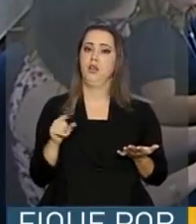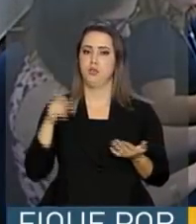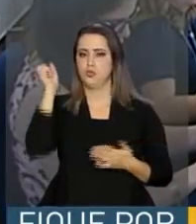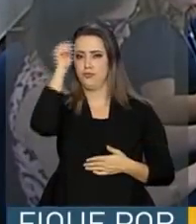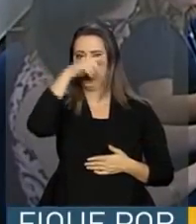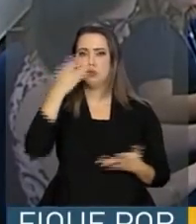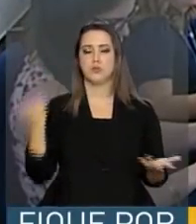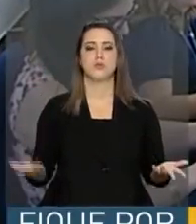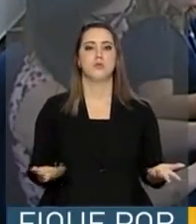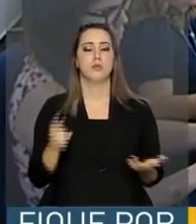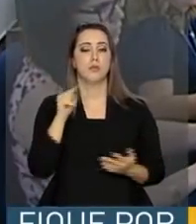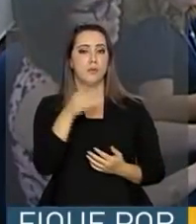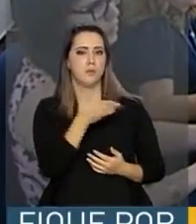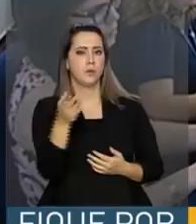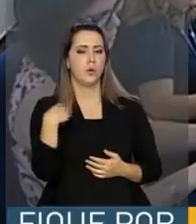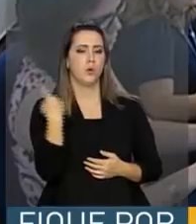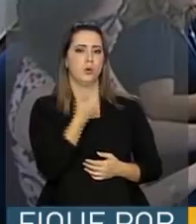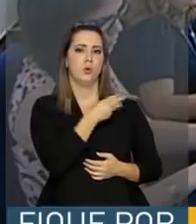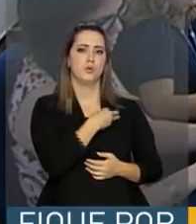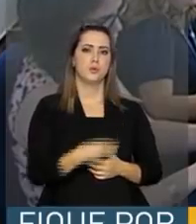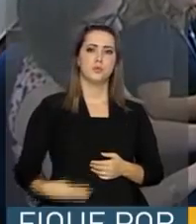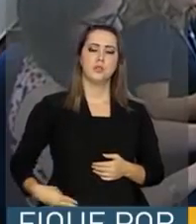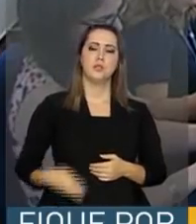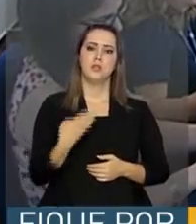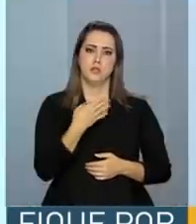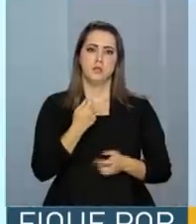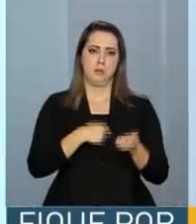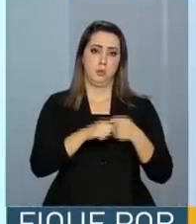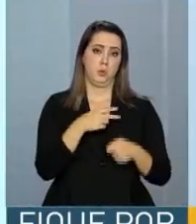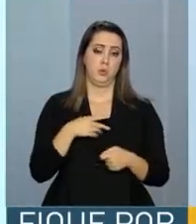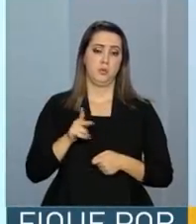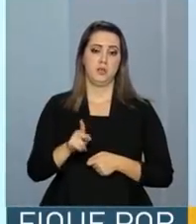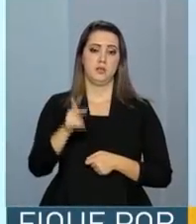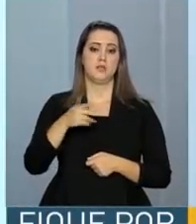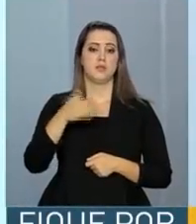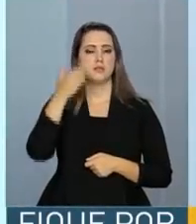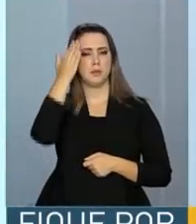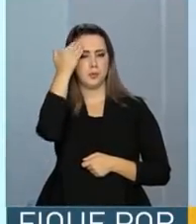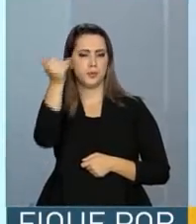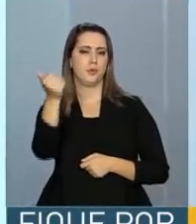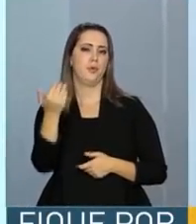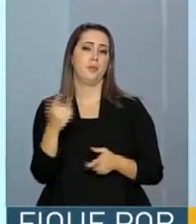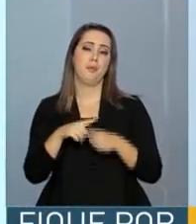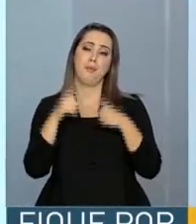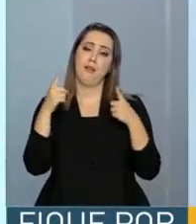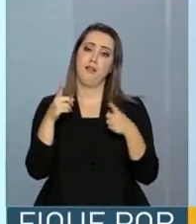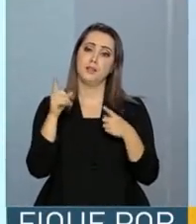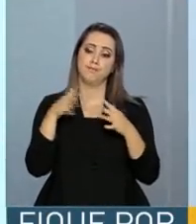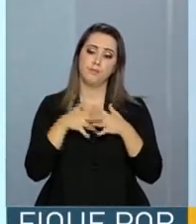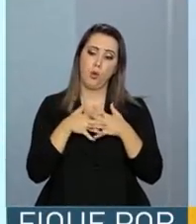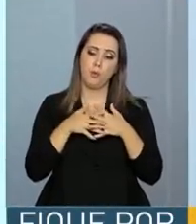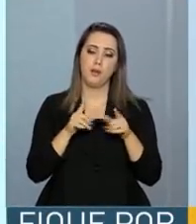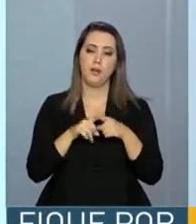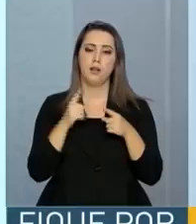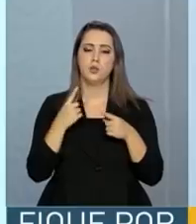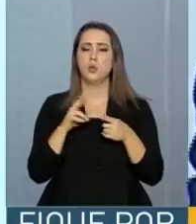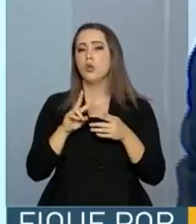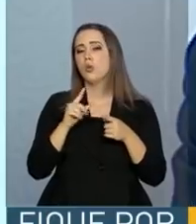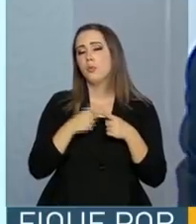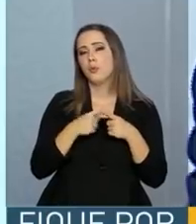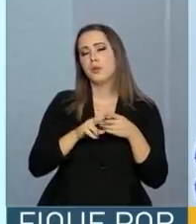nossos meninos bellelis sempre soube disso é complicadíssimo porque teto dos gastos públicos significa para